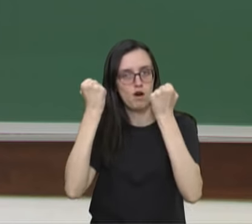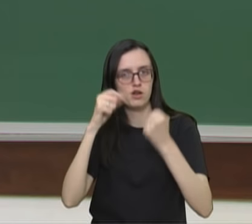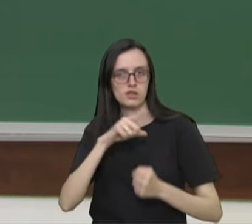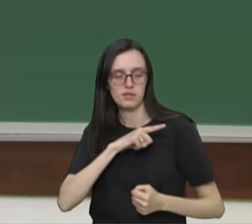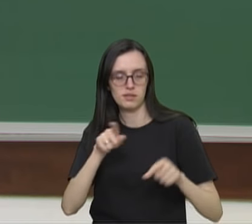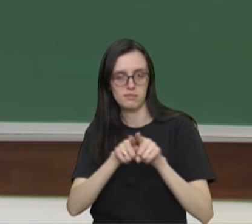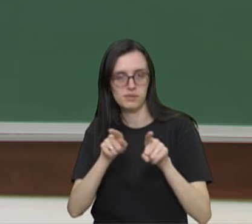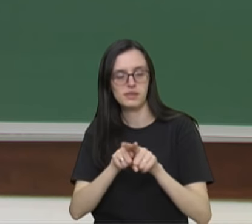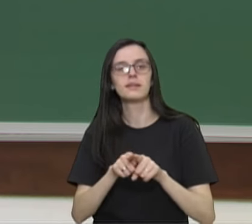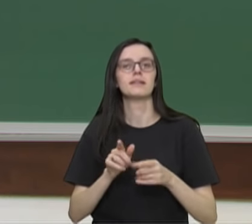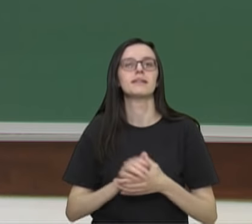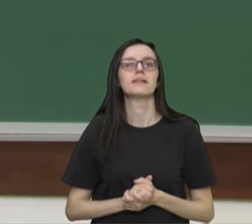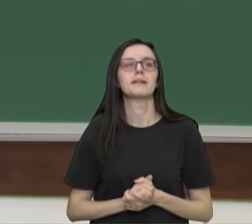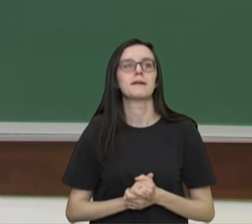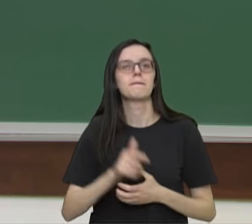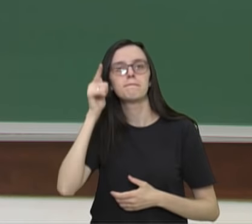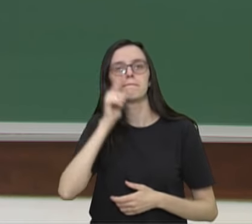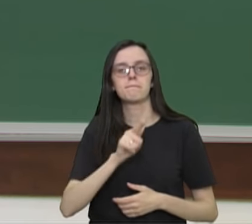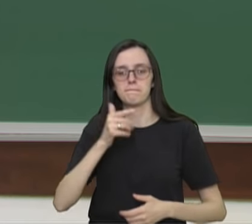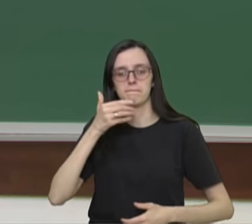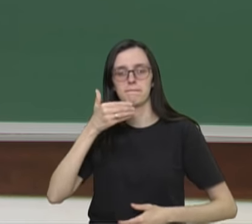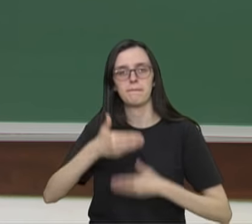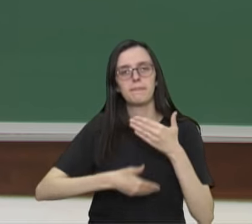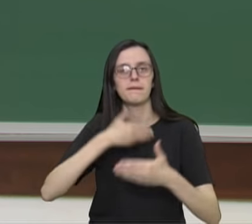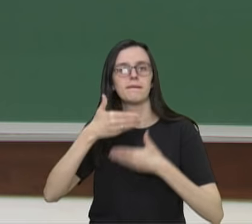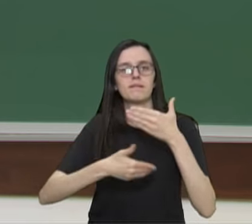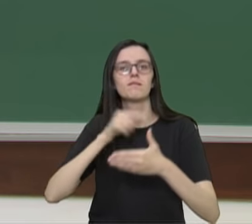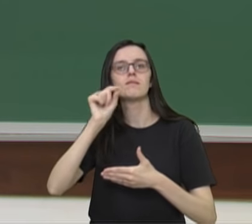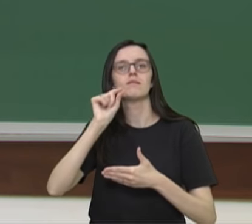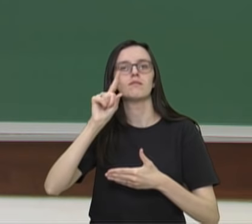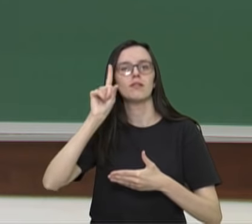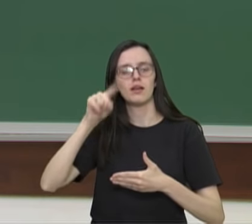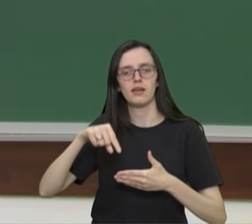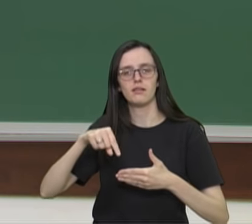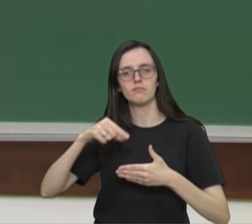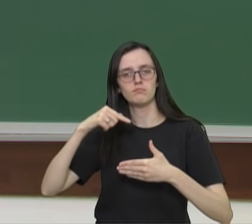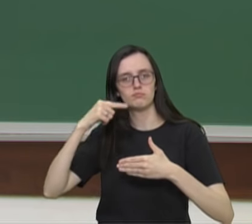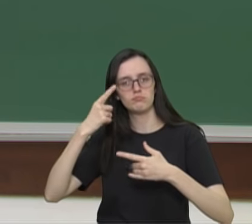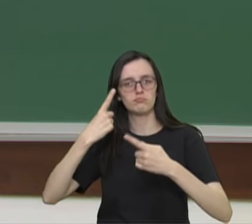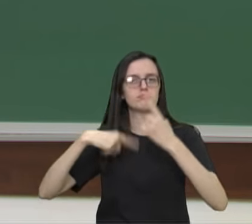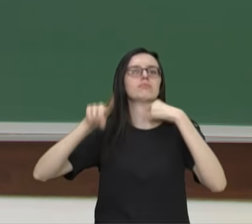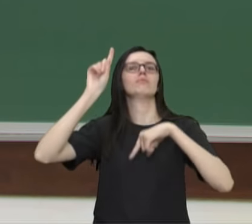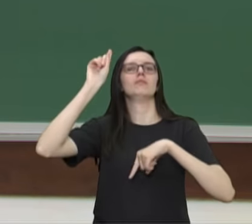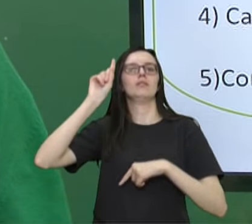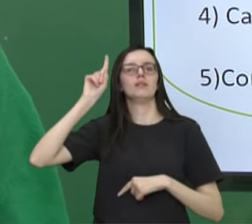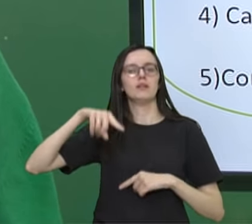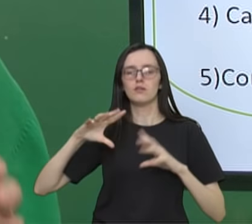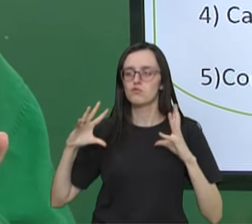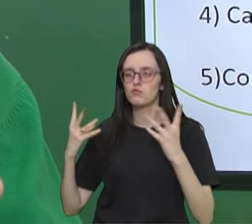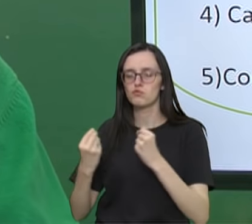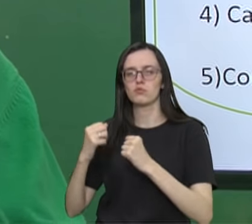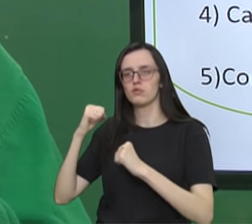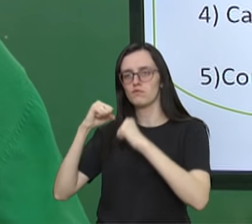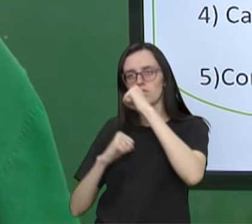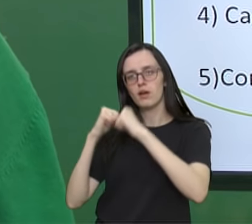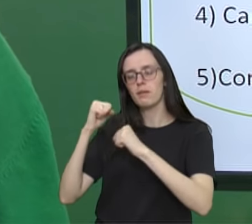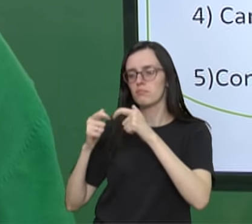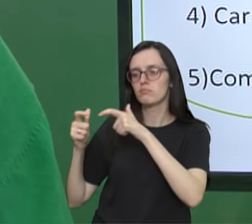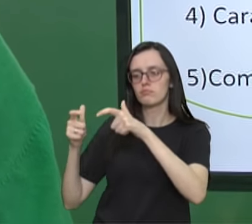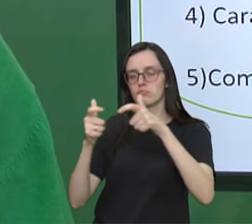forte para o processo de desenvolvimento de toda as suas indústrias